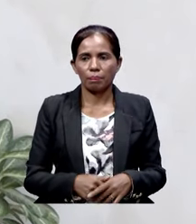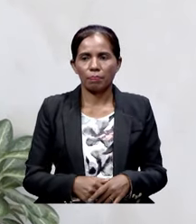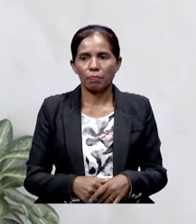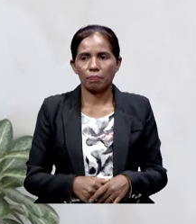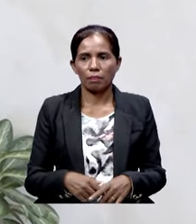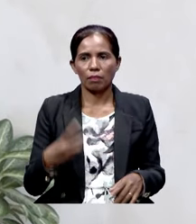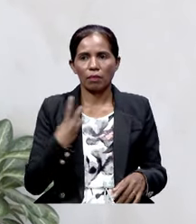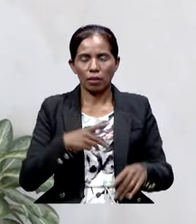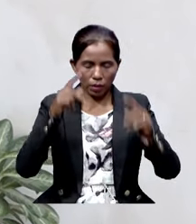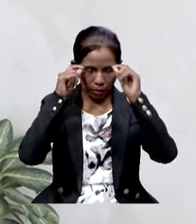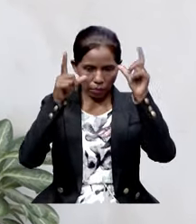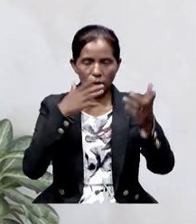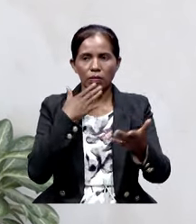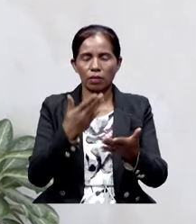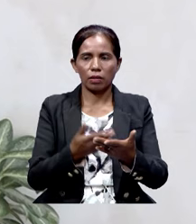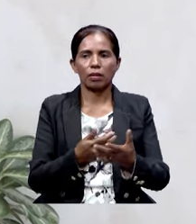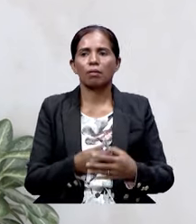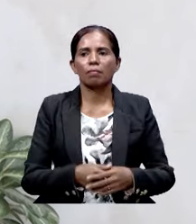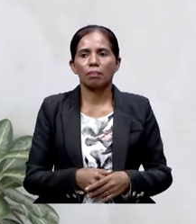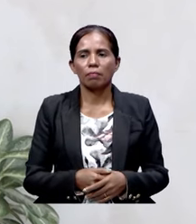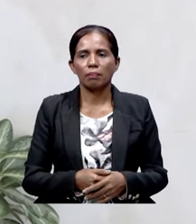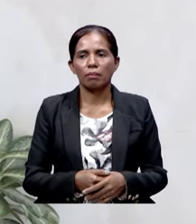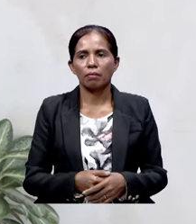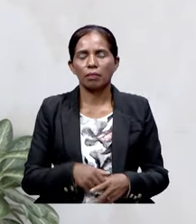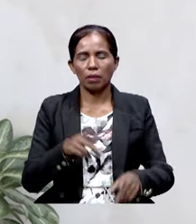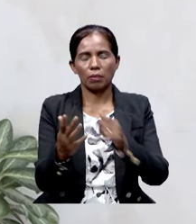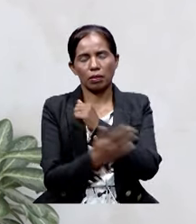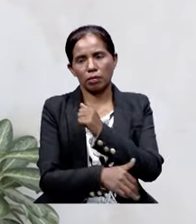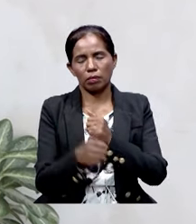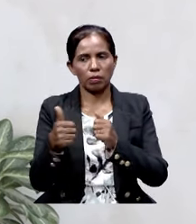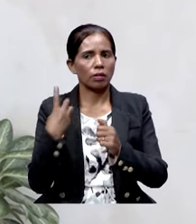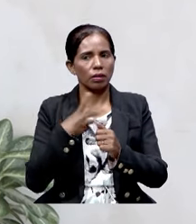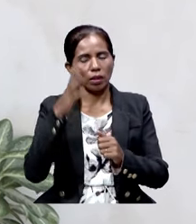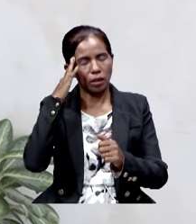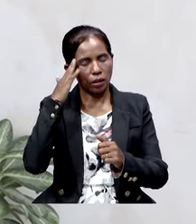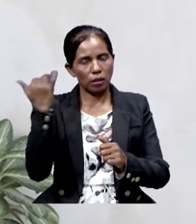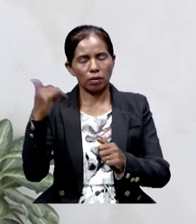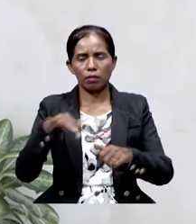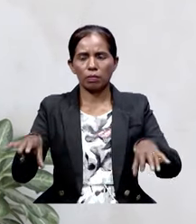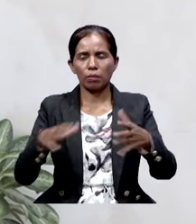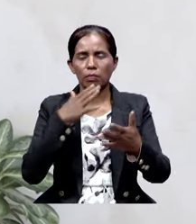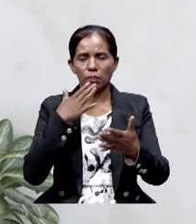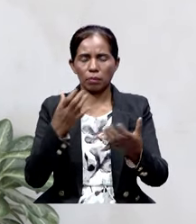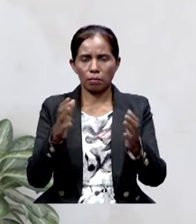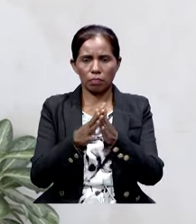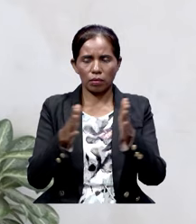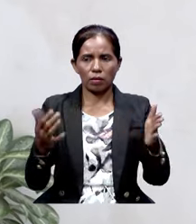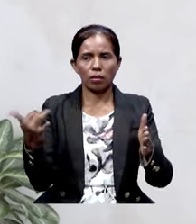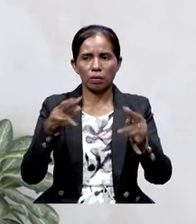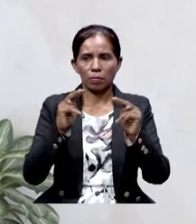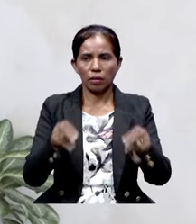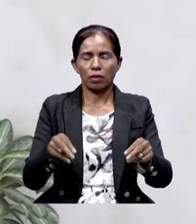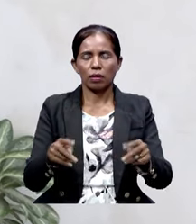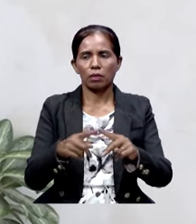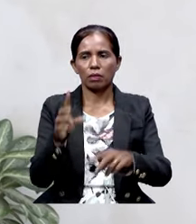ita timor dia, mas a é mais estrangeiro sira ita ten ser nesse sistema, sira precisa ita